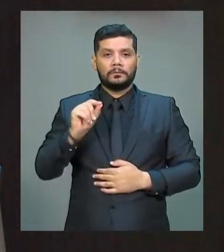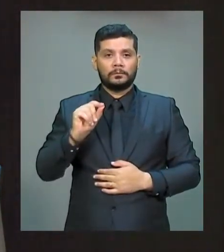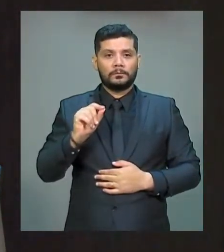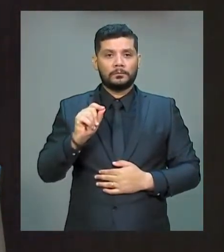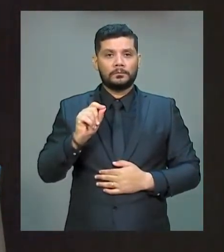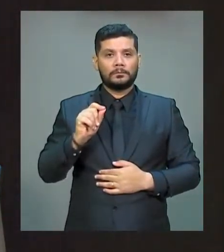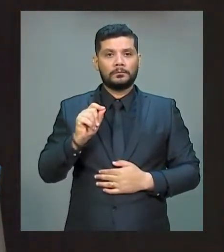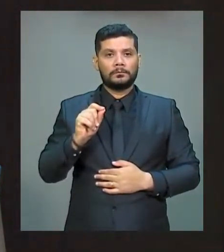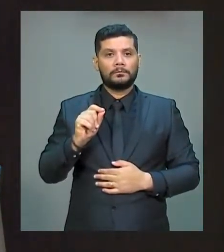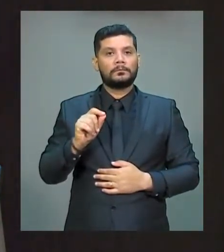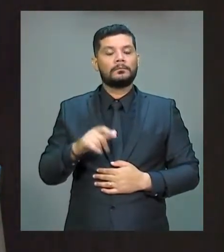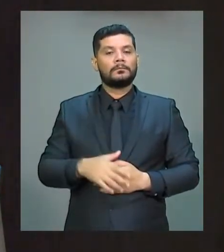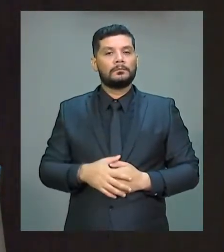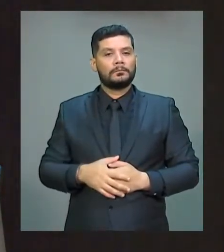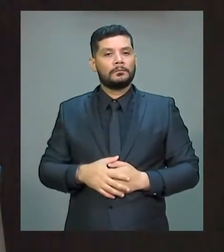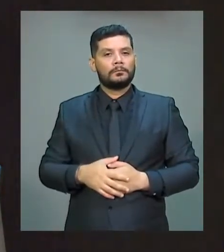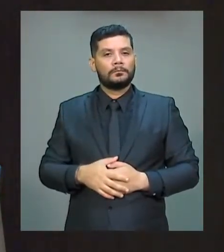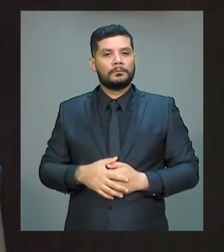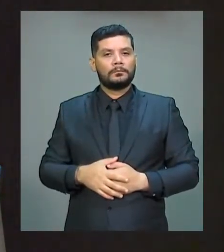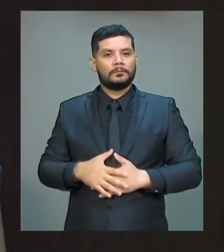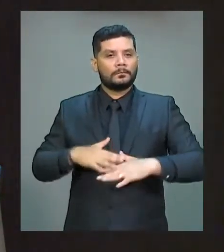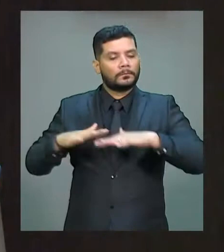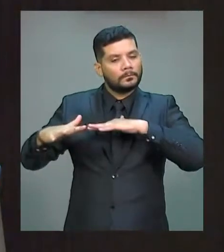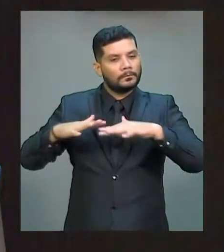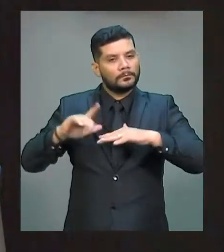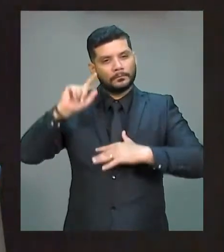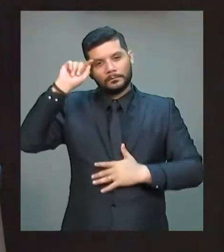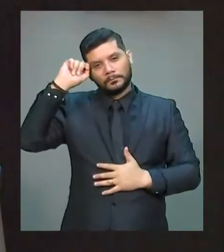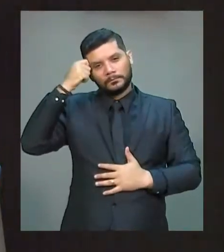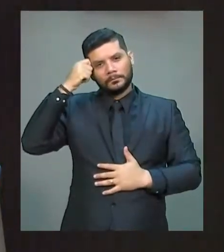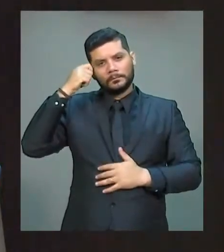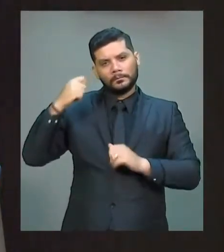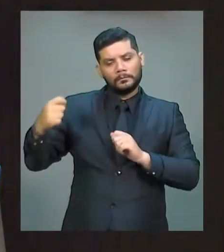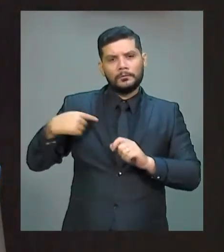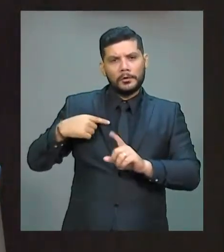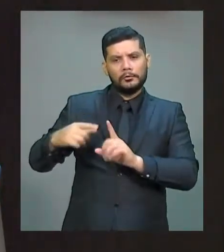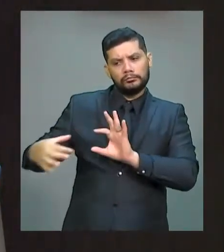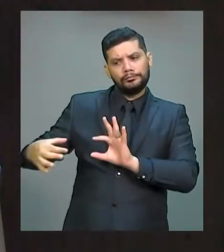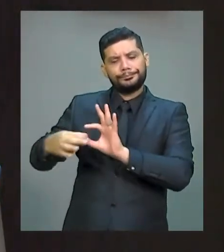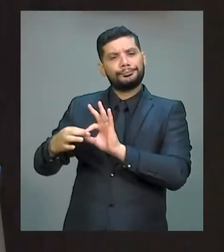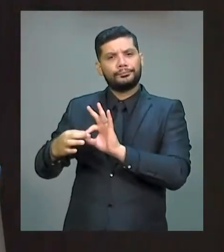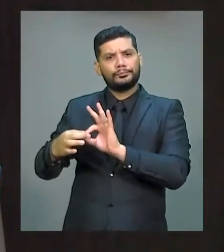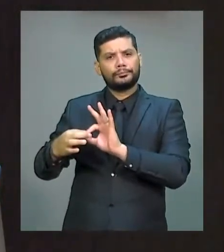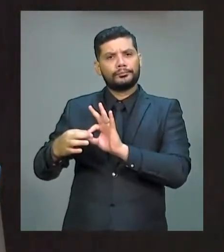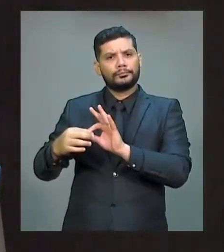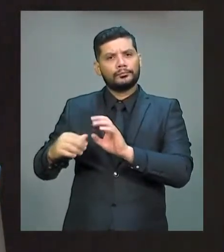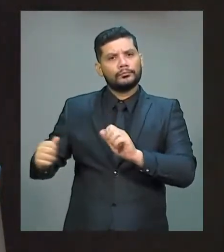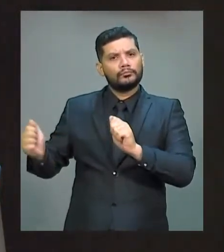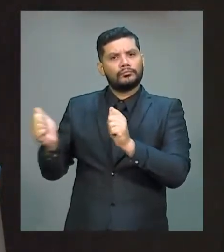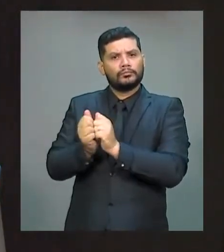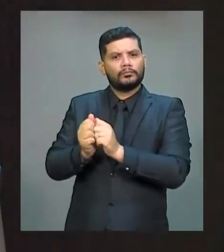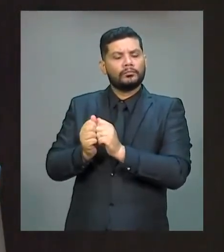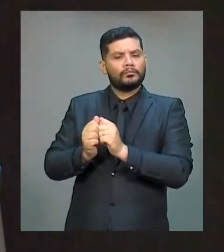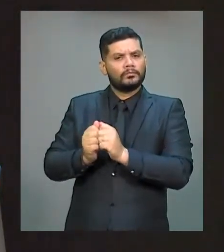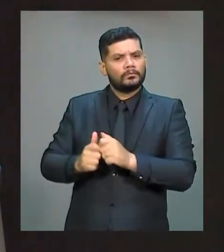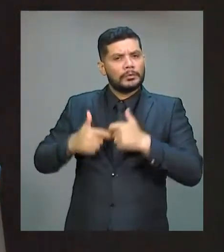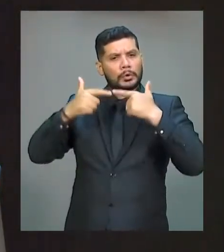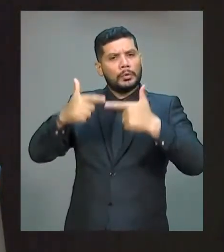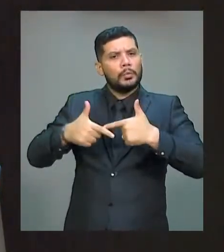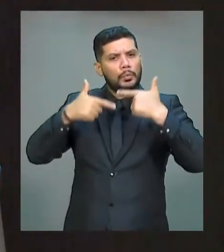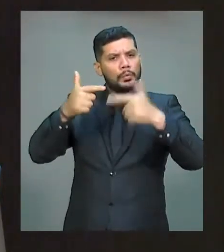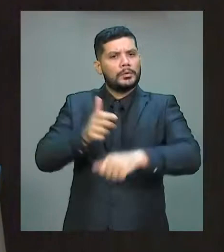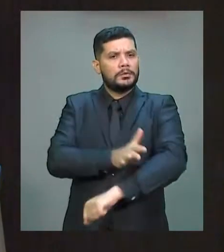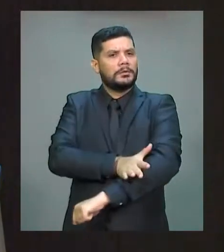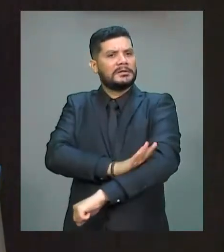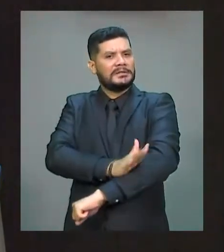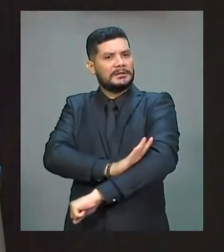Coalizão Negra por Direitos, me somar a esta coalizão na luta contra o racismo